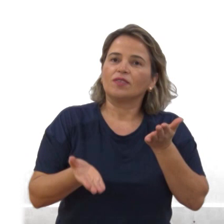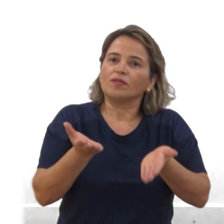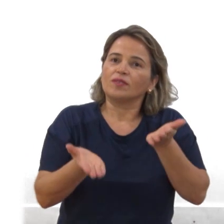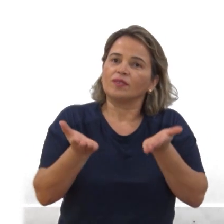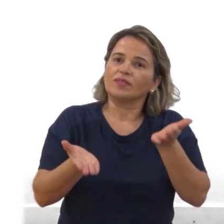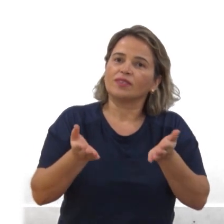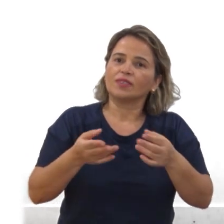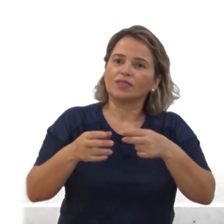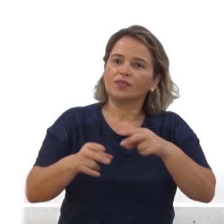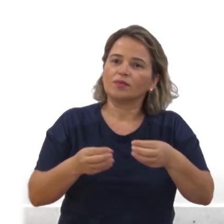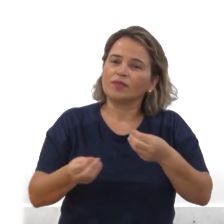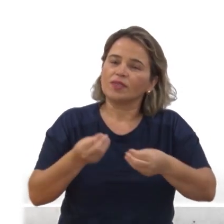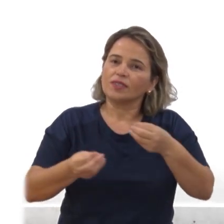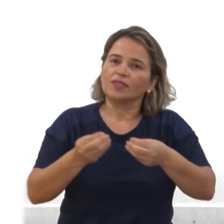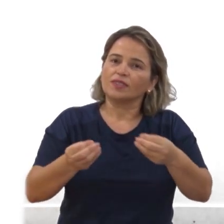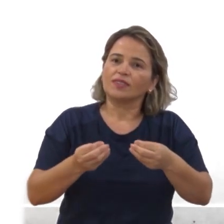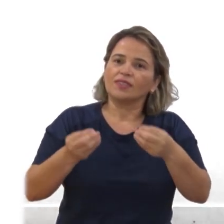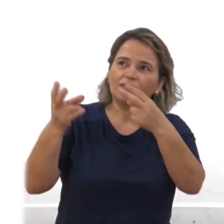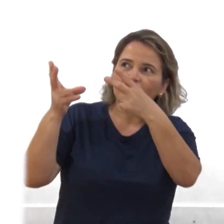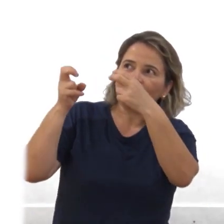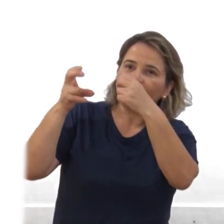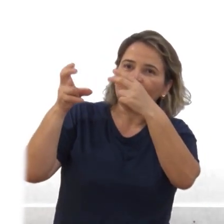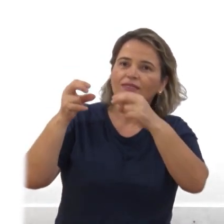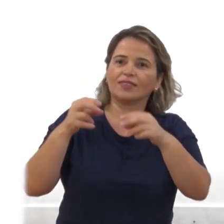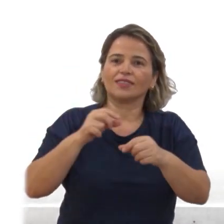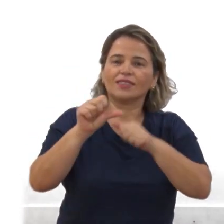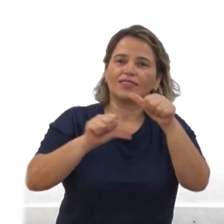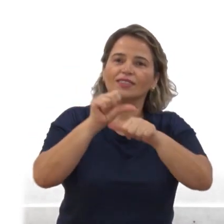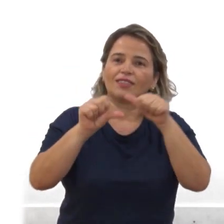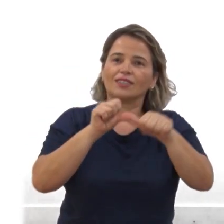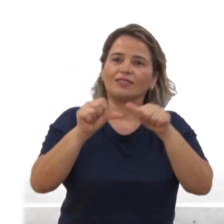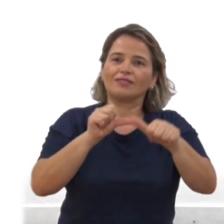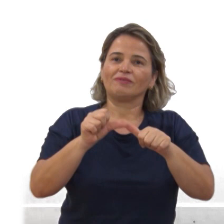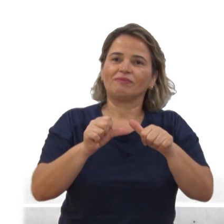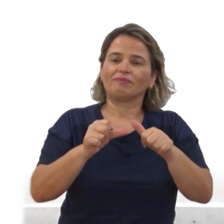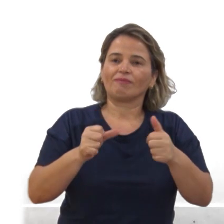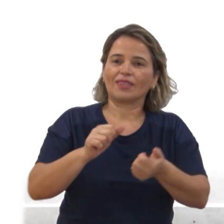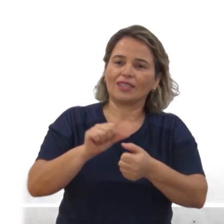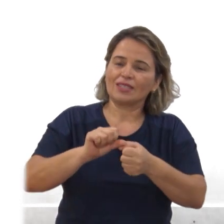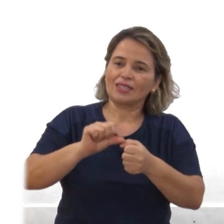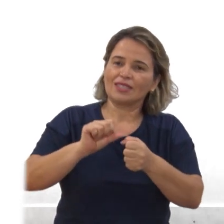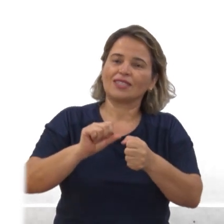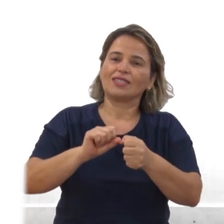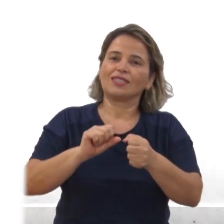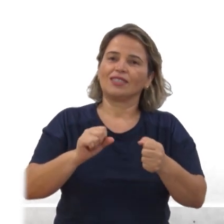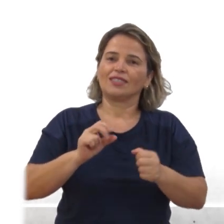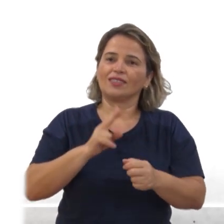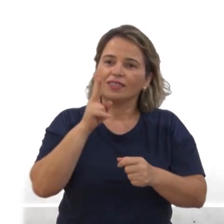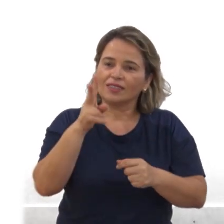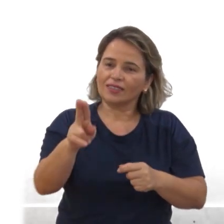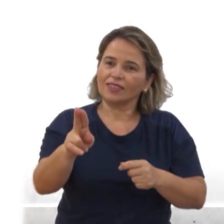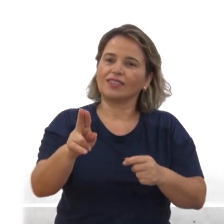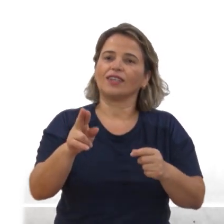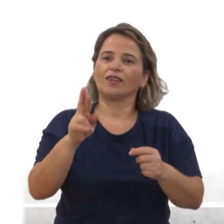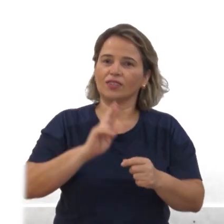observação da percepção de transformações, causas e consequências, A experimentação de conceitos relacionados